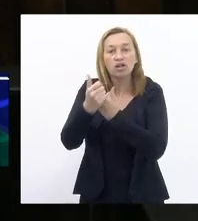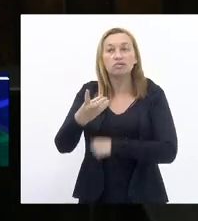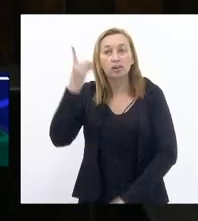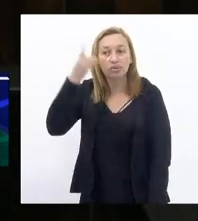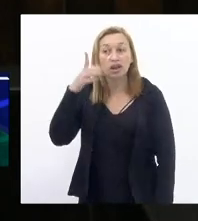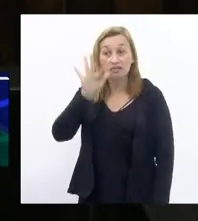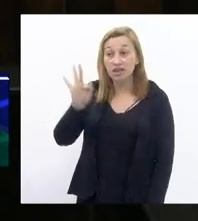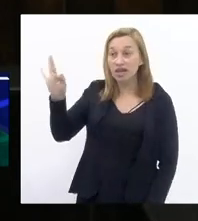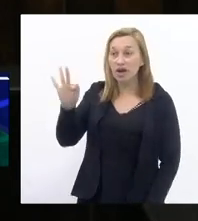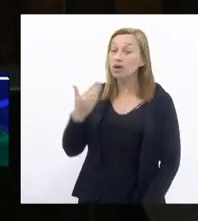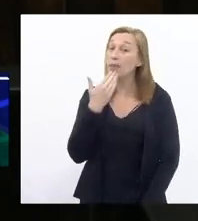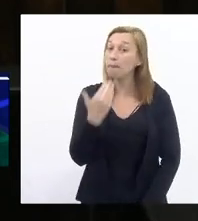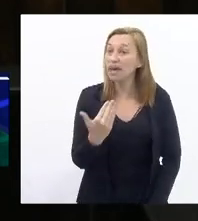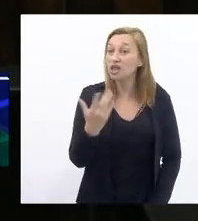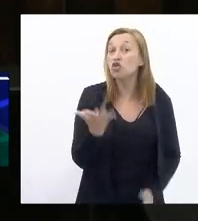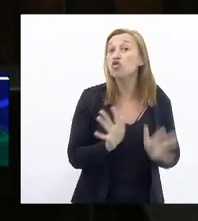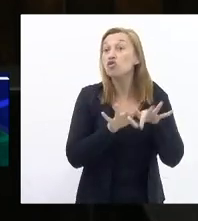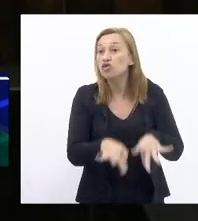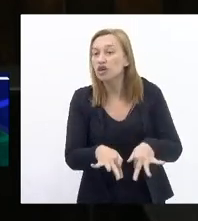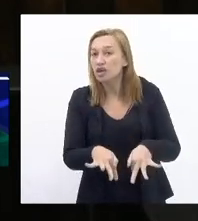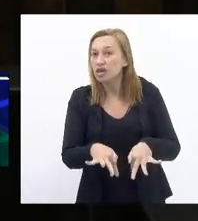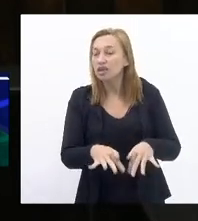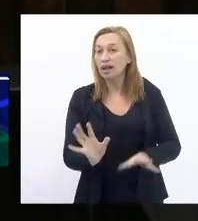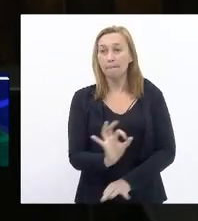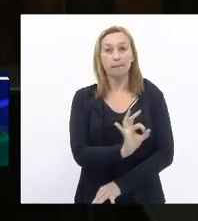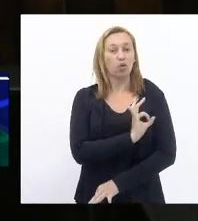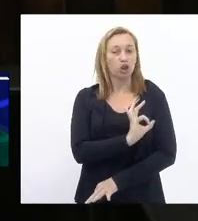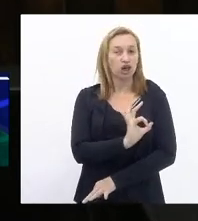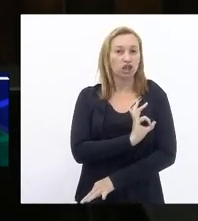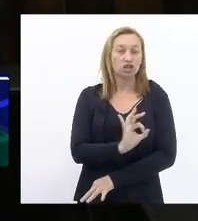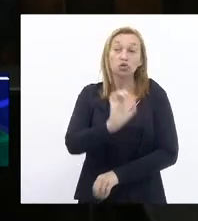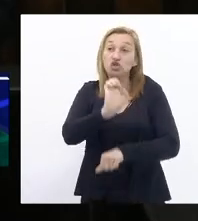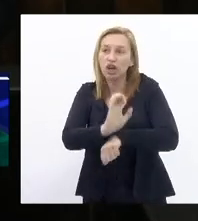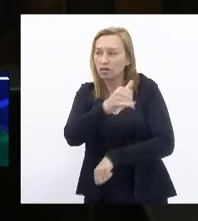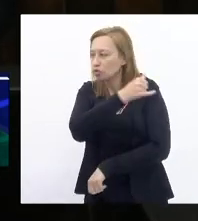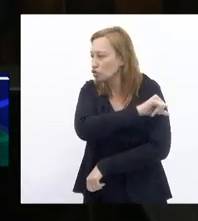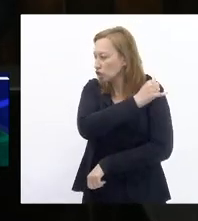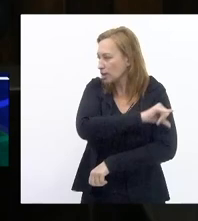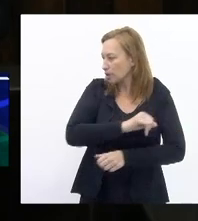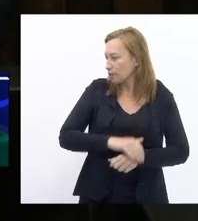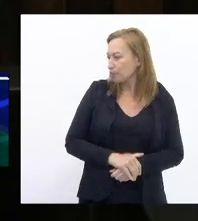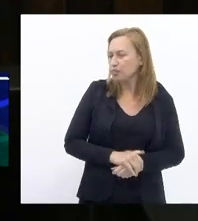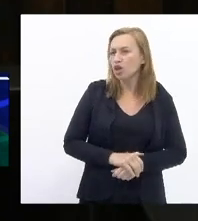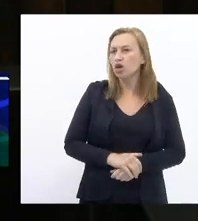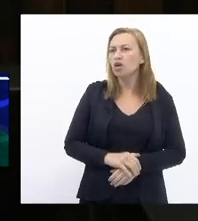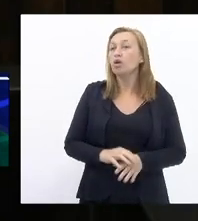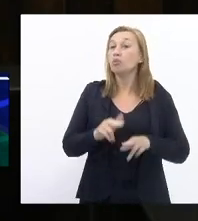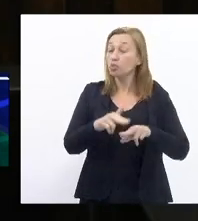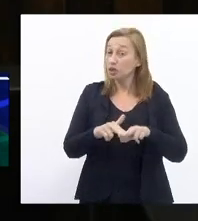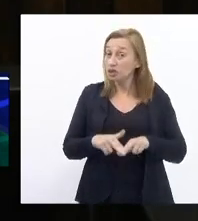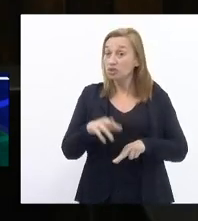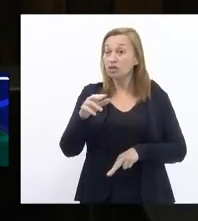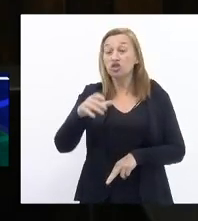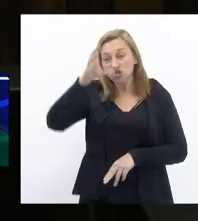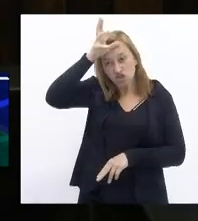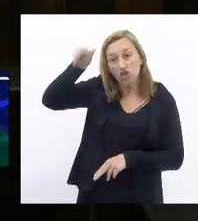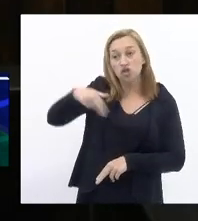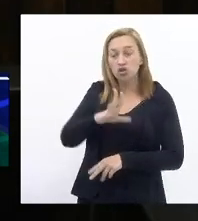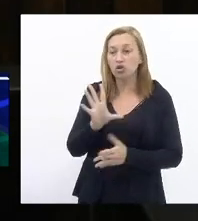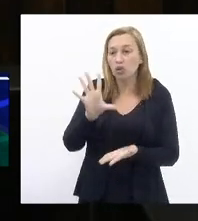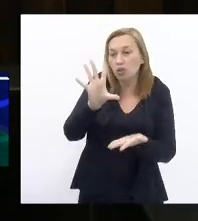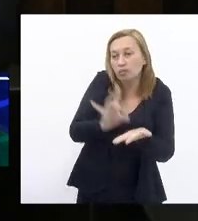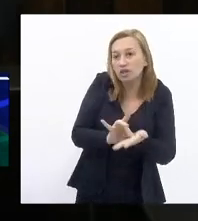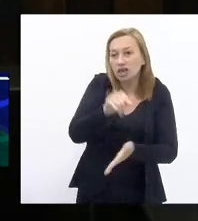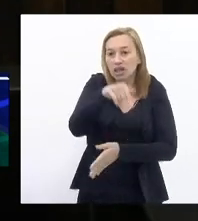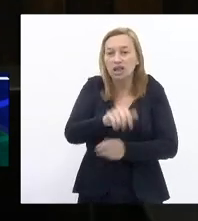federal que pedem o fim da polícia do Estado do Rio de Janeiro. Por conta disso, Tia Ju, protocolei hoje aqui